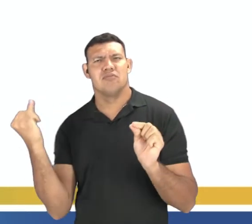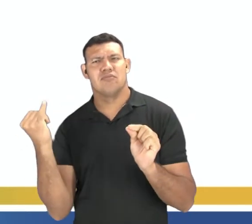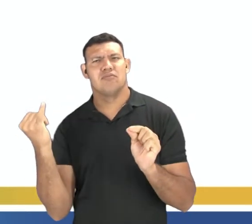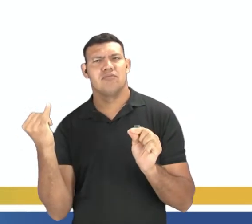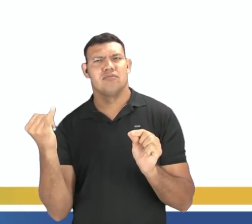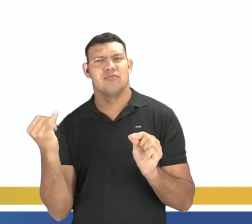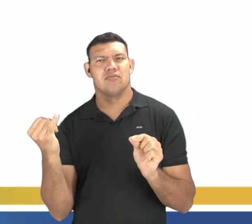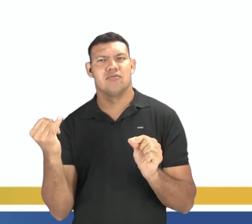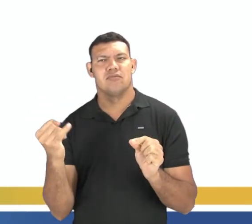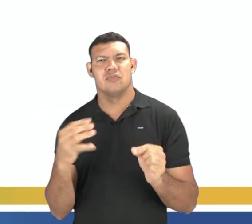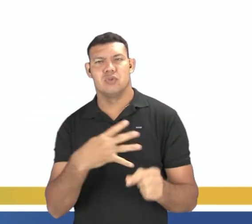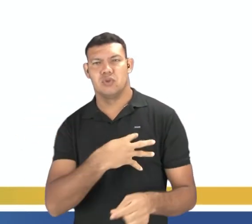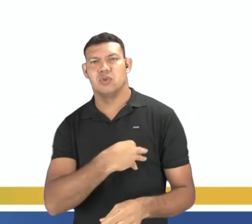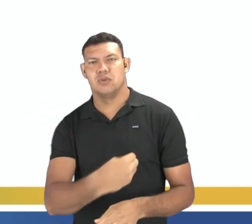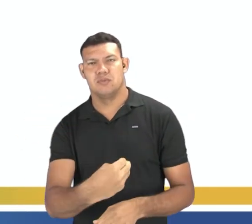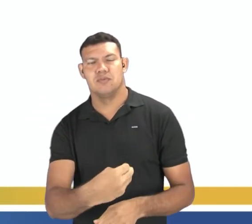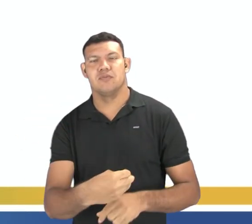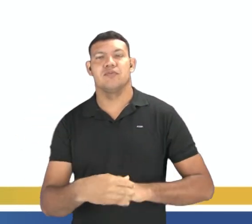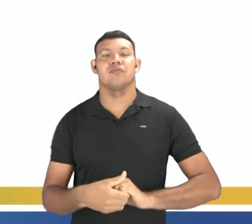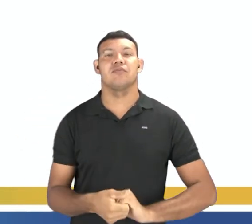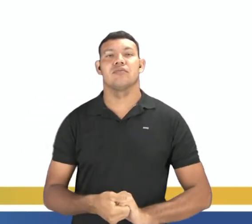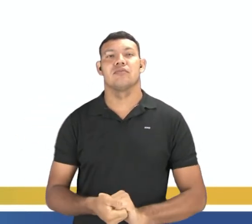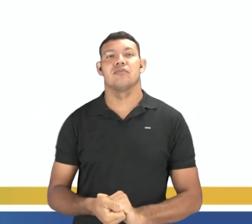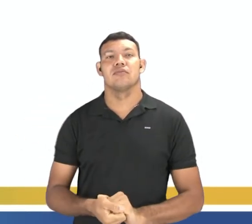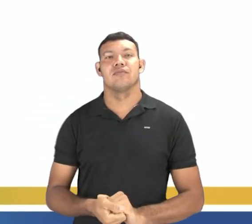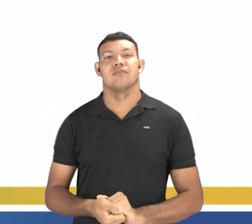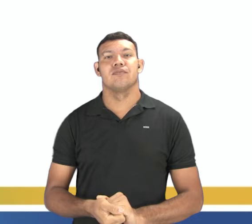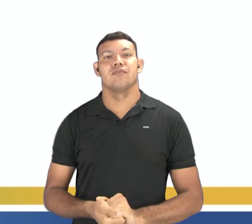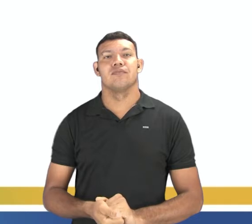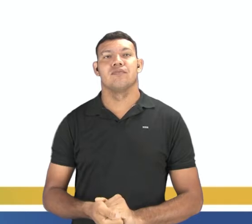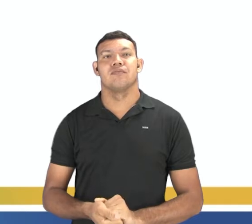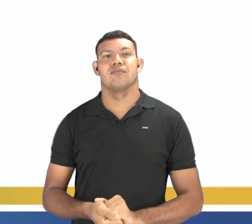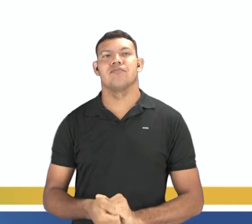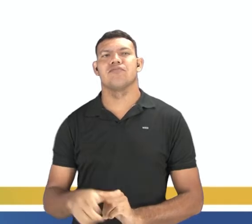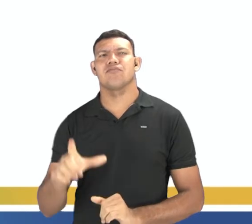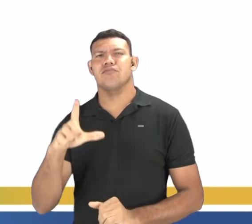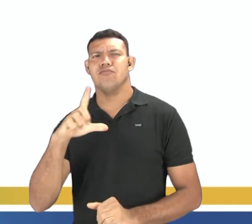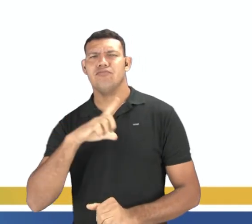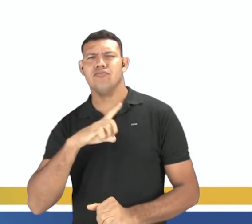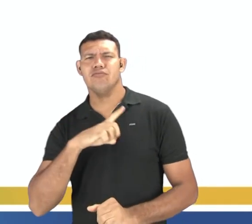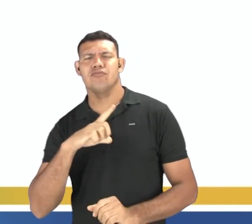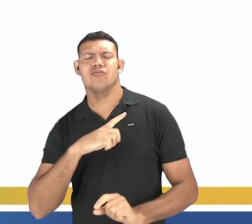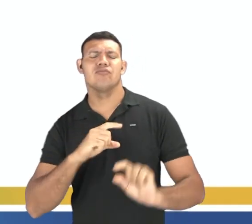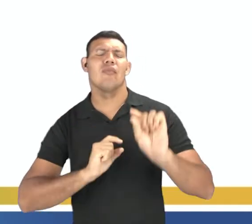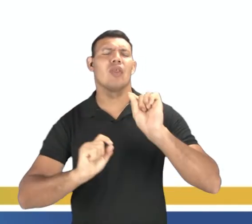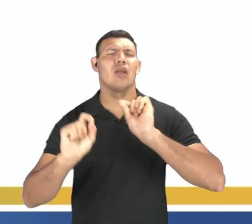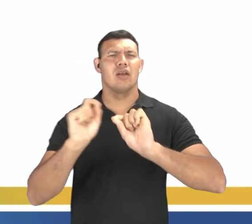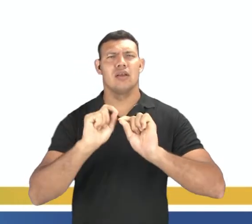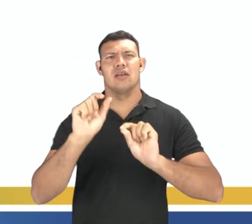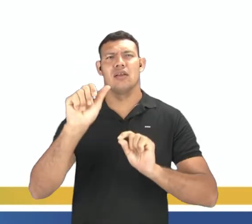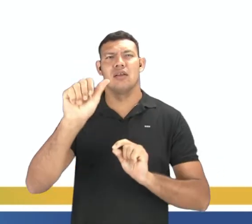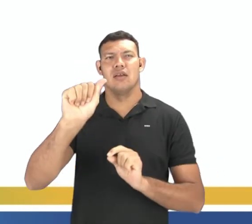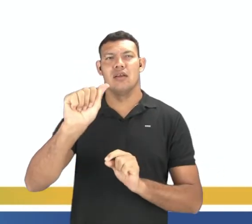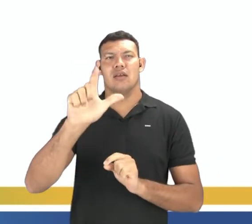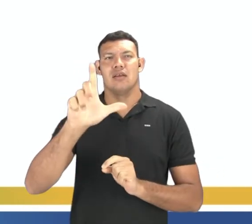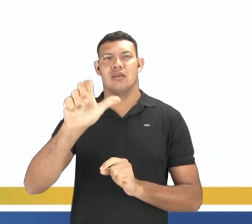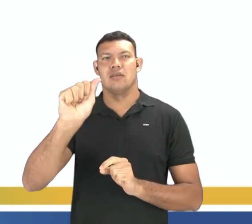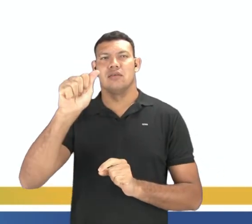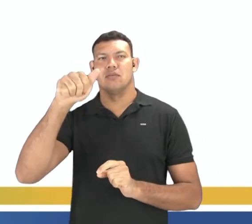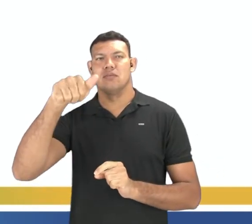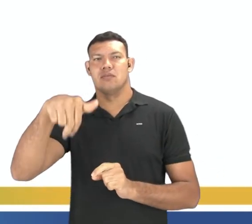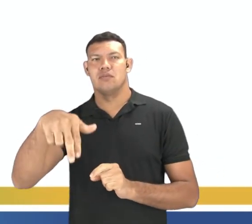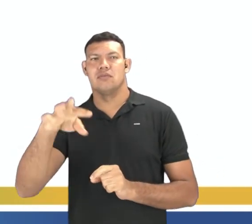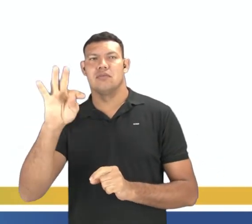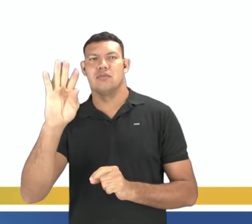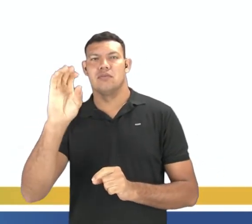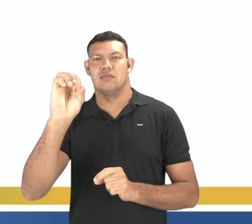A alantoide, ele é originado no endoderme. Ele tem a função de armazenar e excretar o